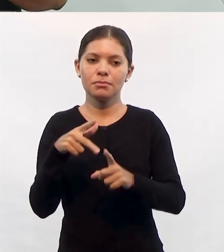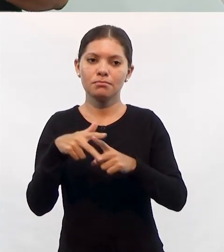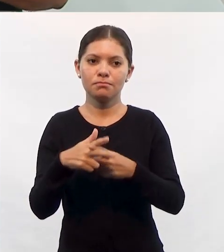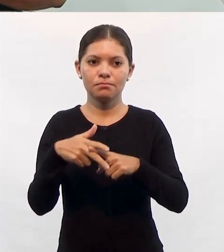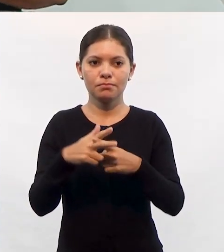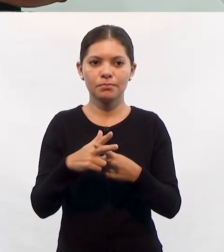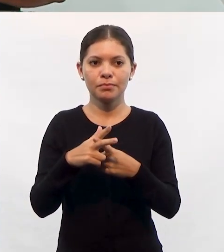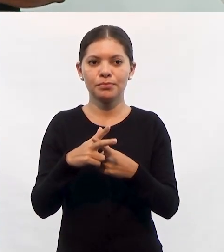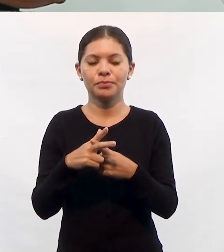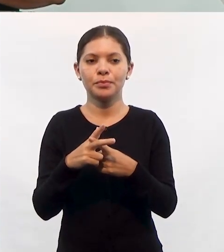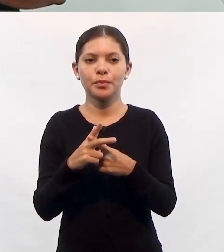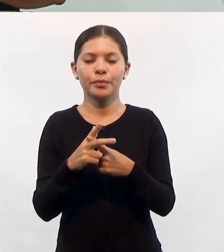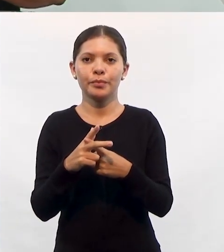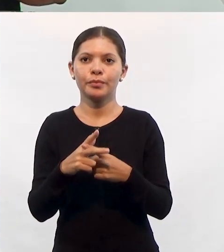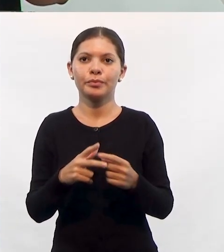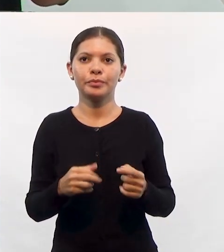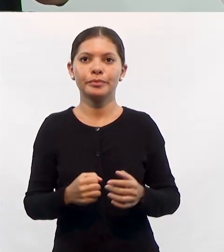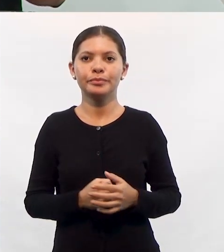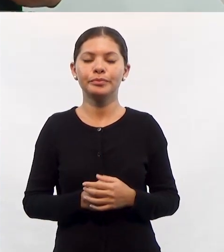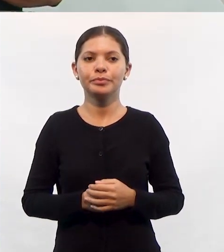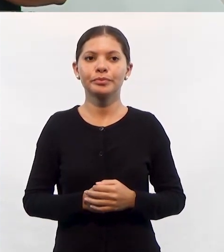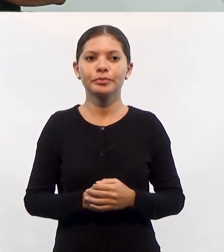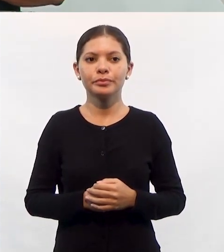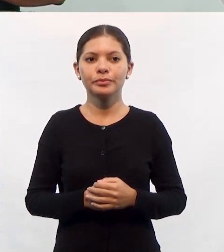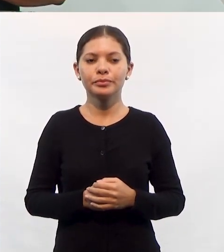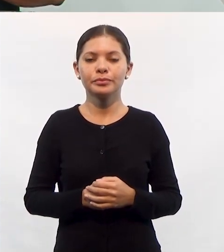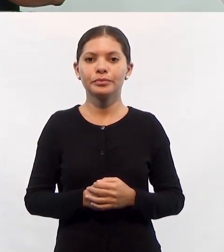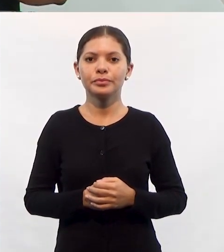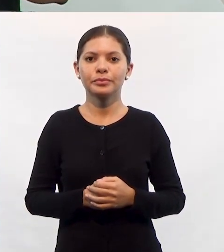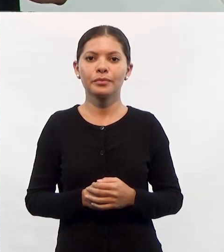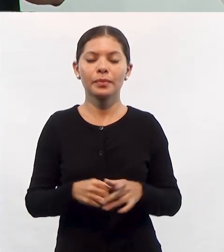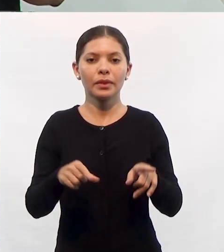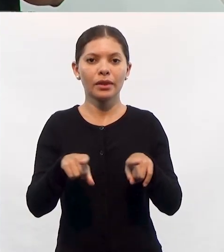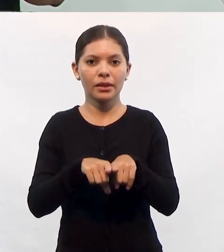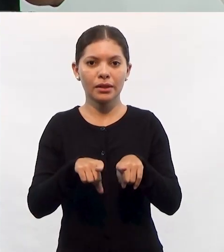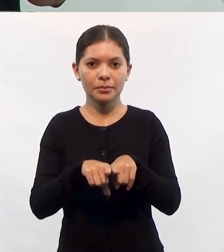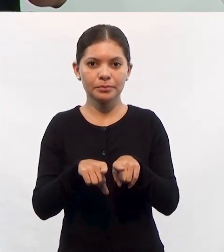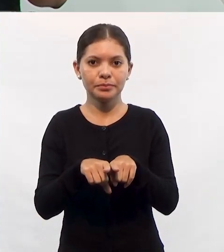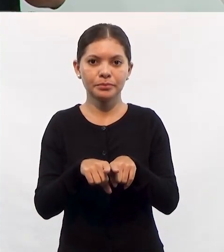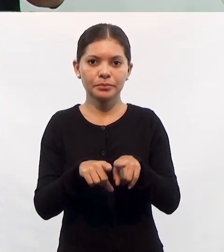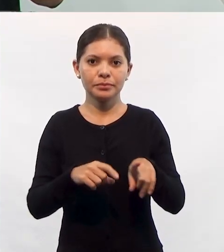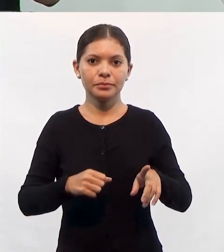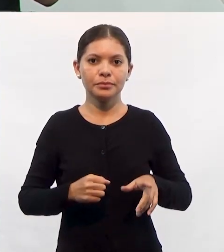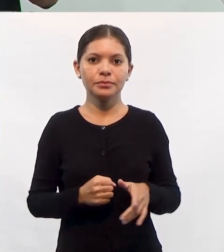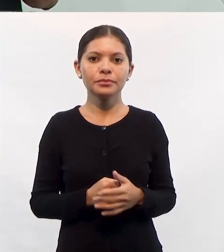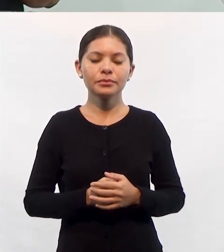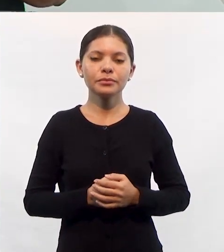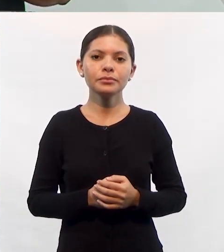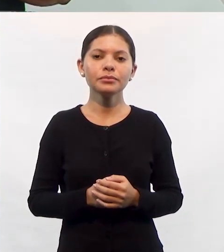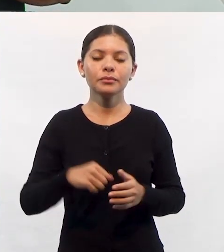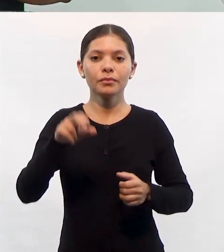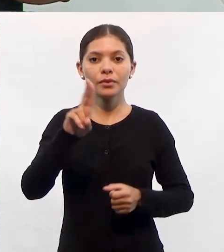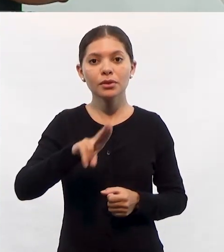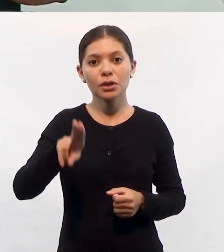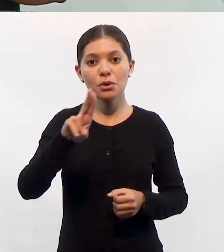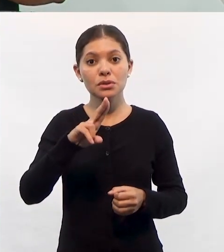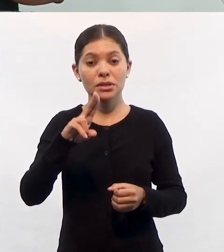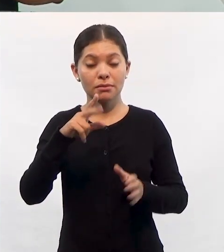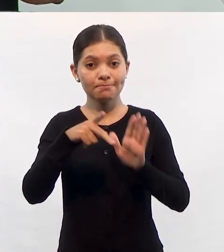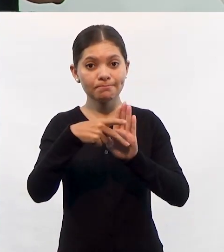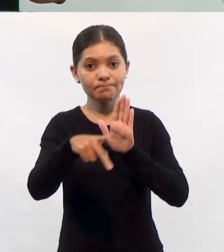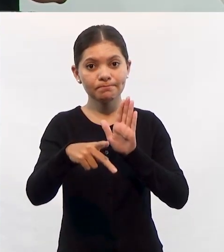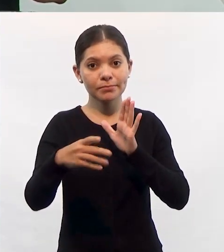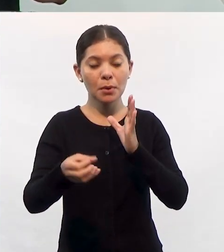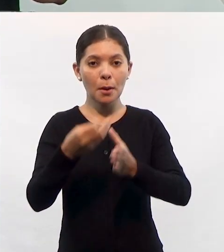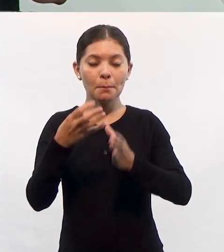peças de reposição e também a aqueles insumos são utilizados na própria produção